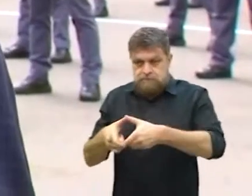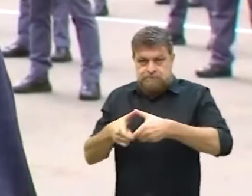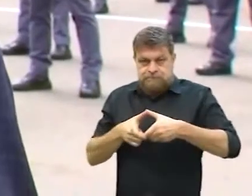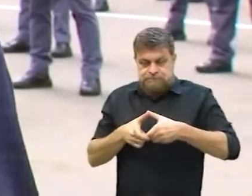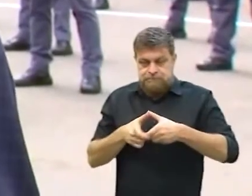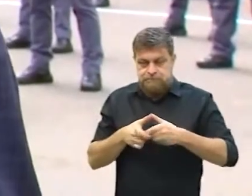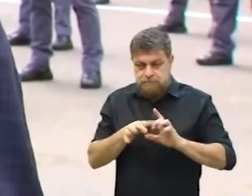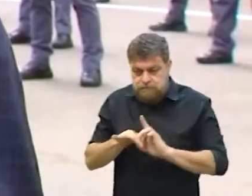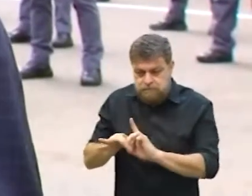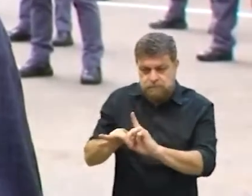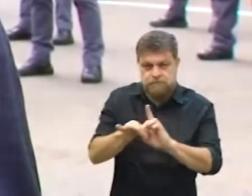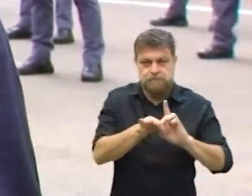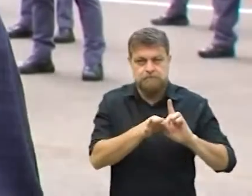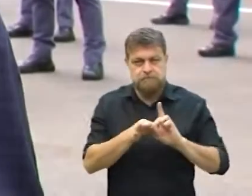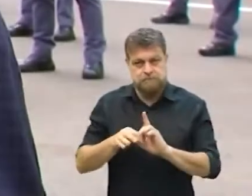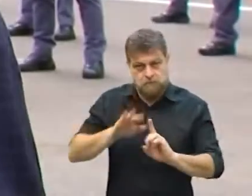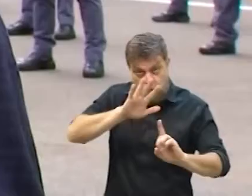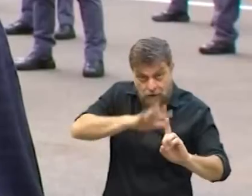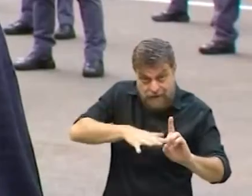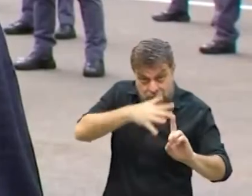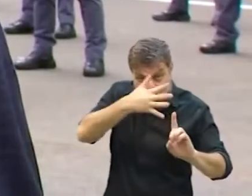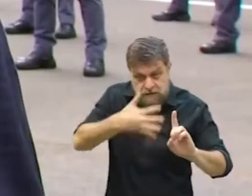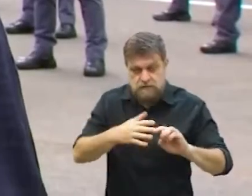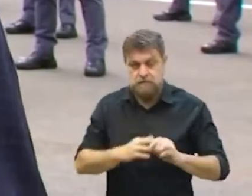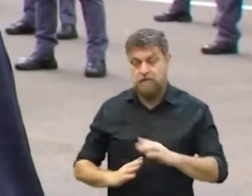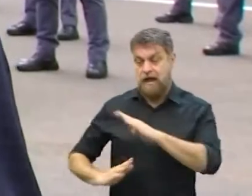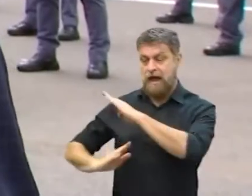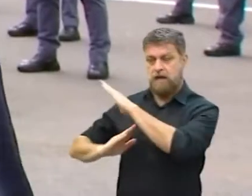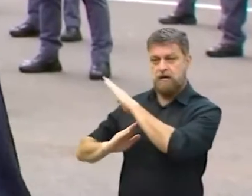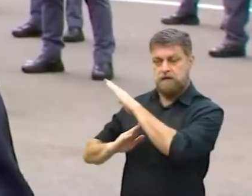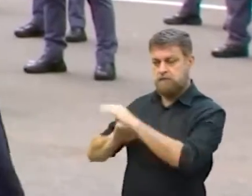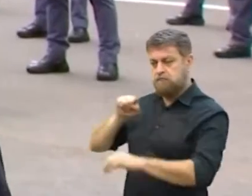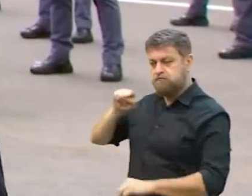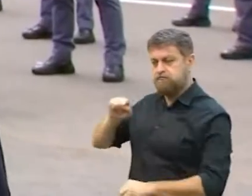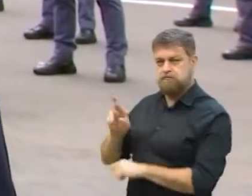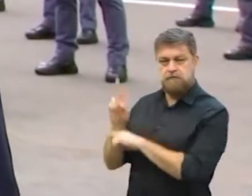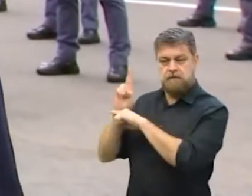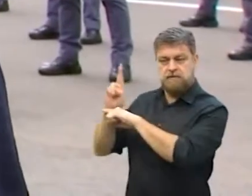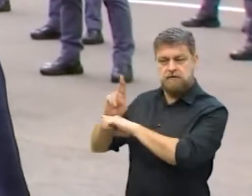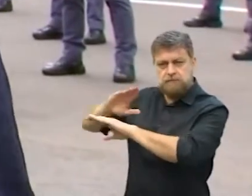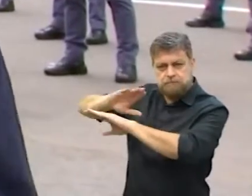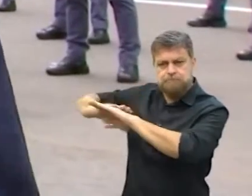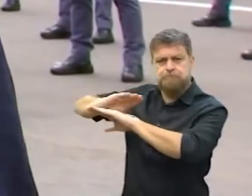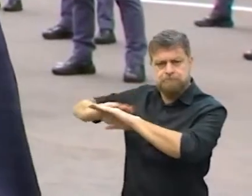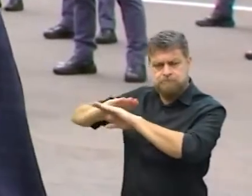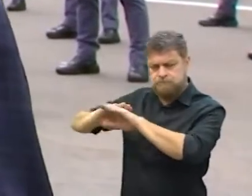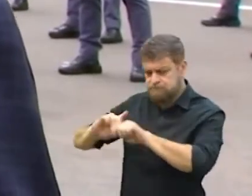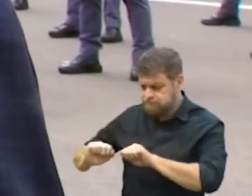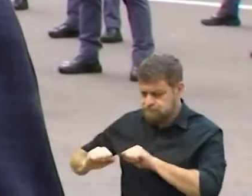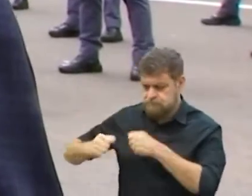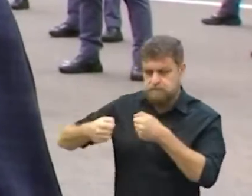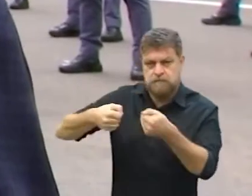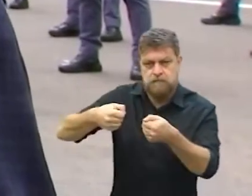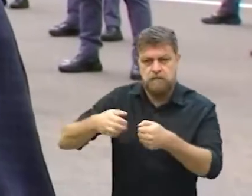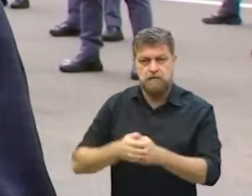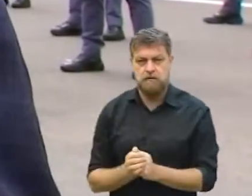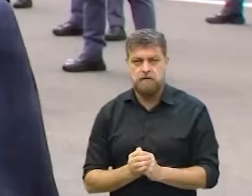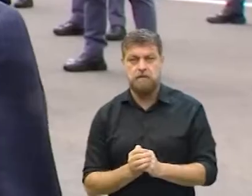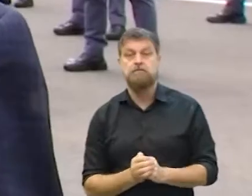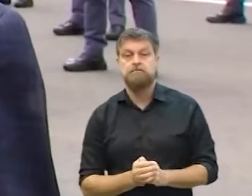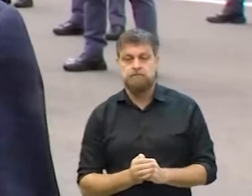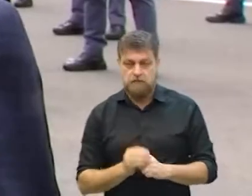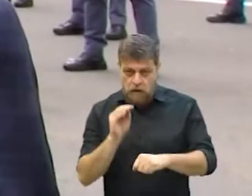meio desse pessoal como um reconhecimento por aquilo que a Câmara representa e fez